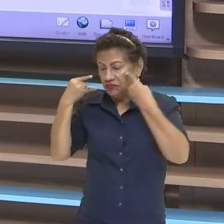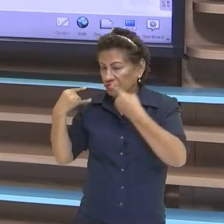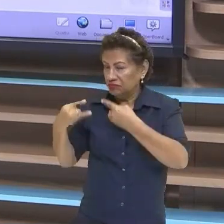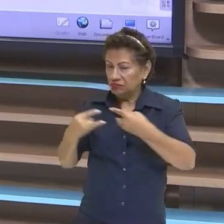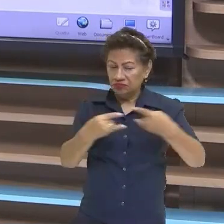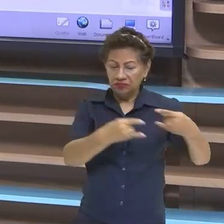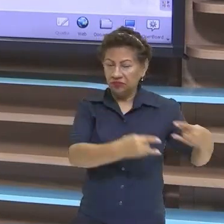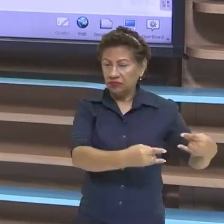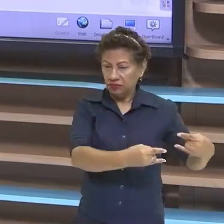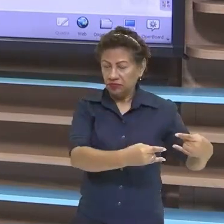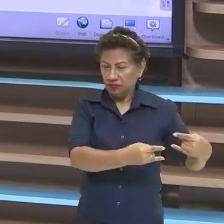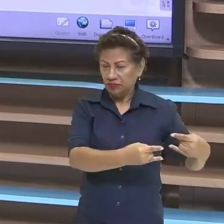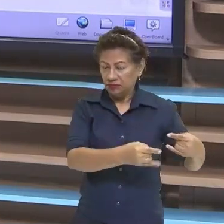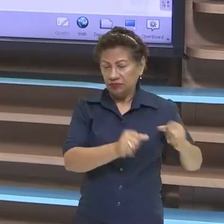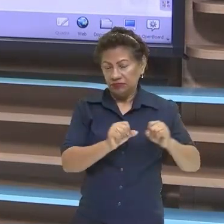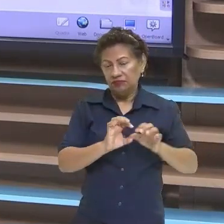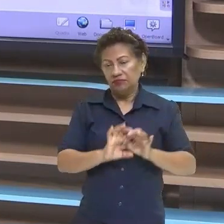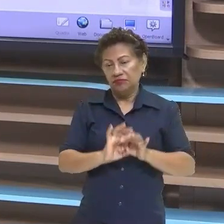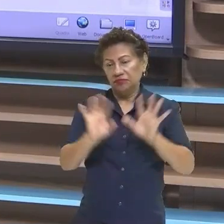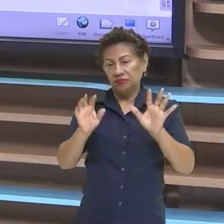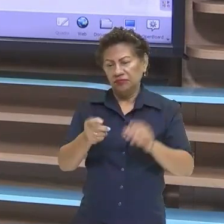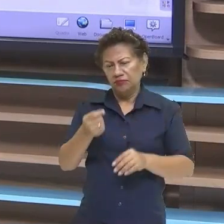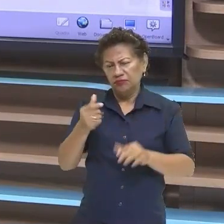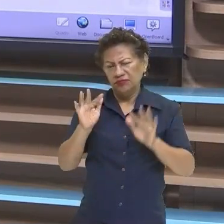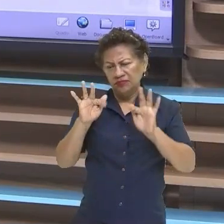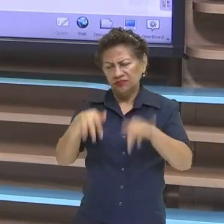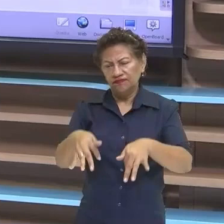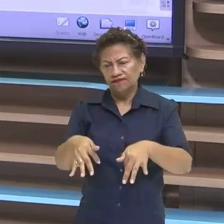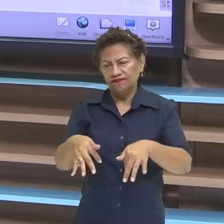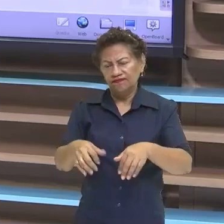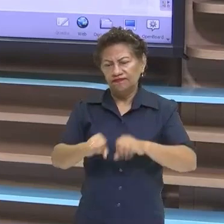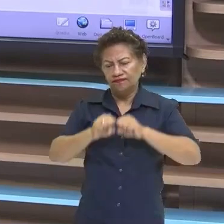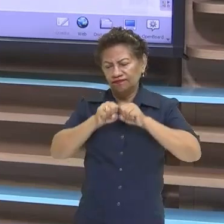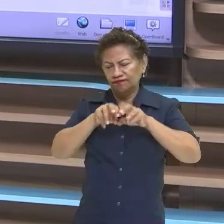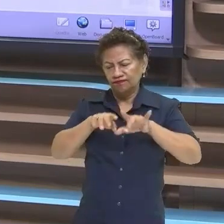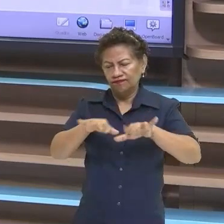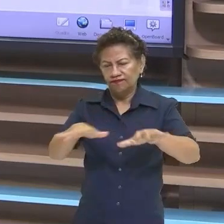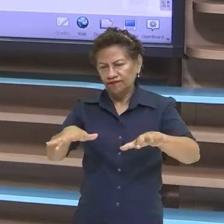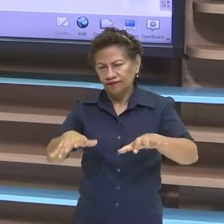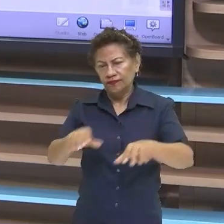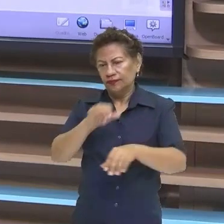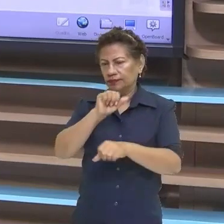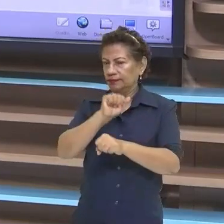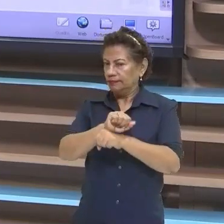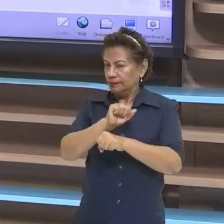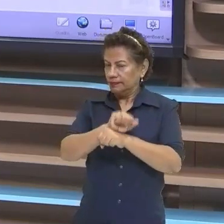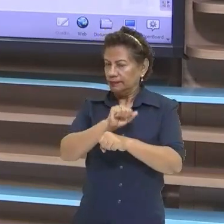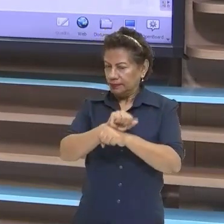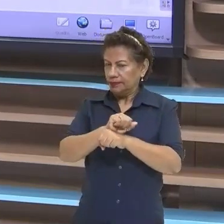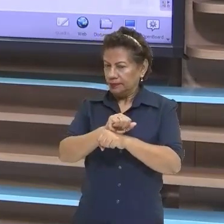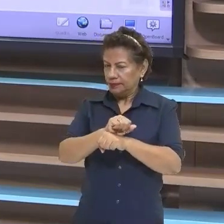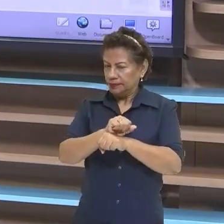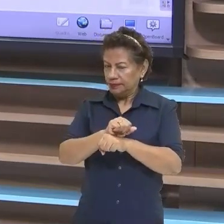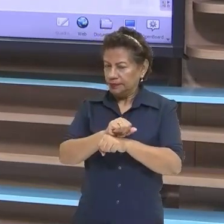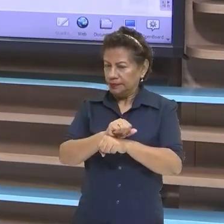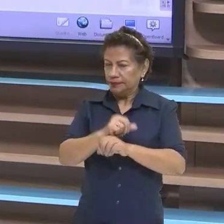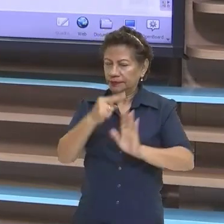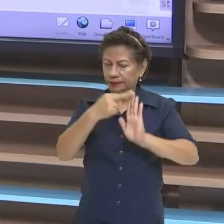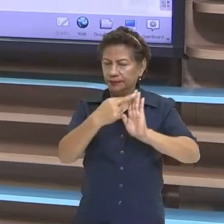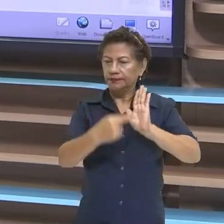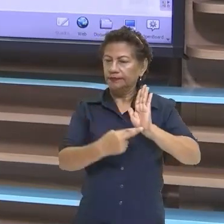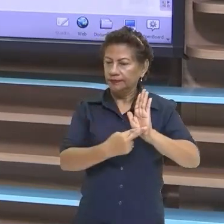está caminhando aí para o fim da pandemia, né, então vamos aí aguardar, né, as novas mudanças que vão